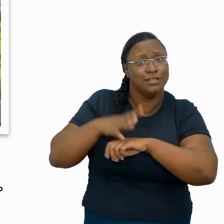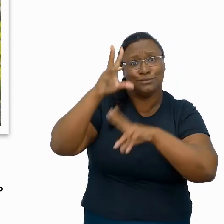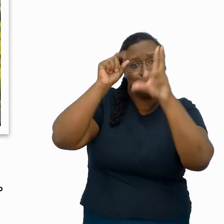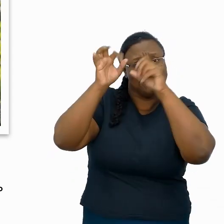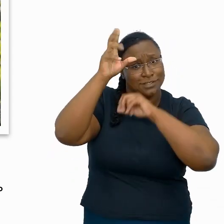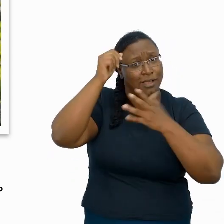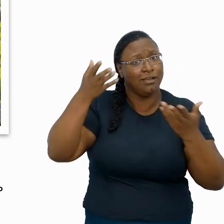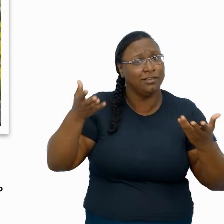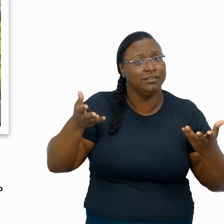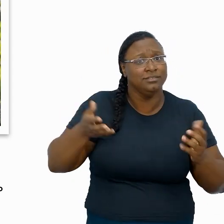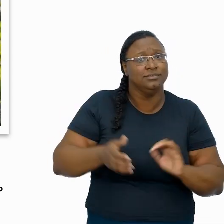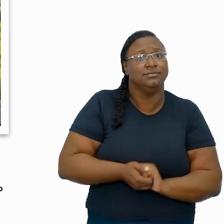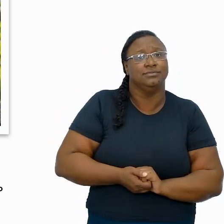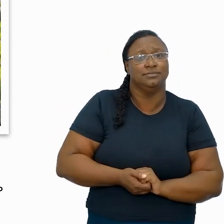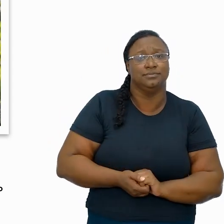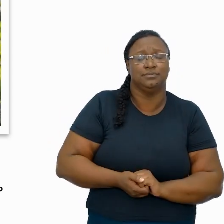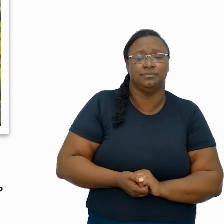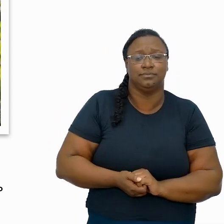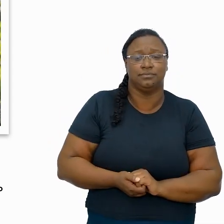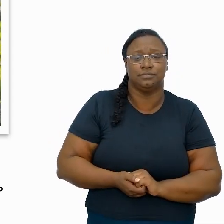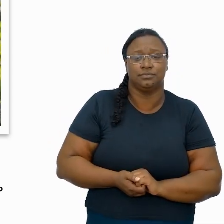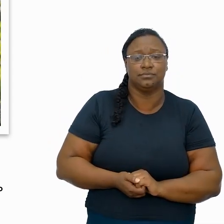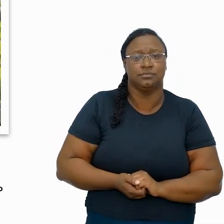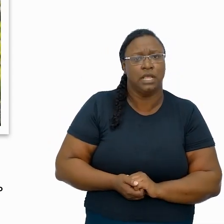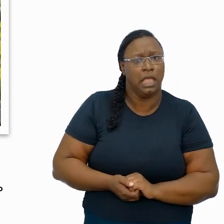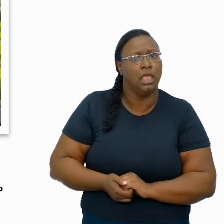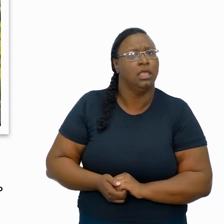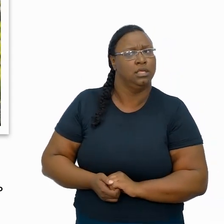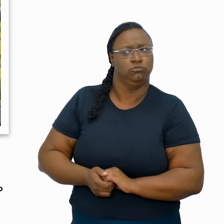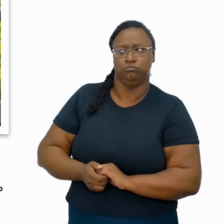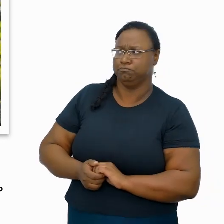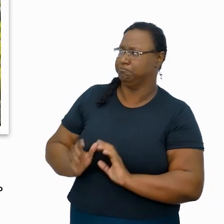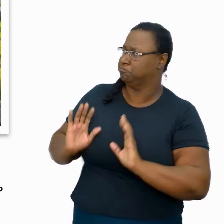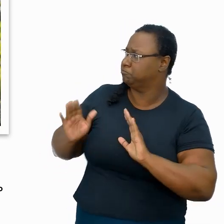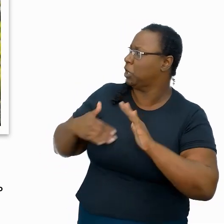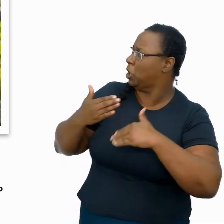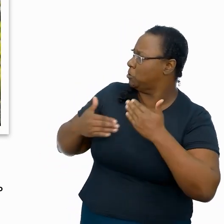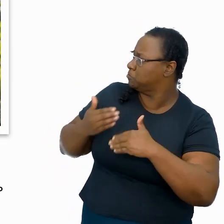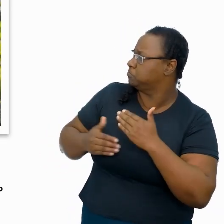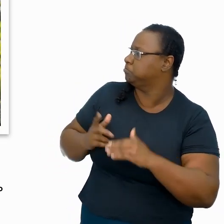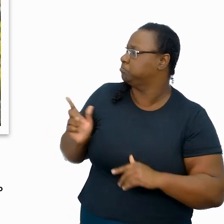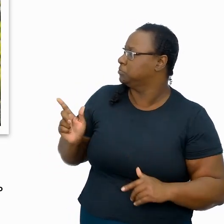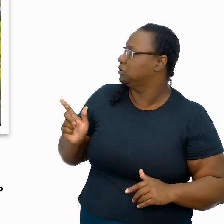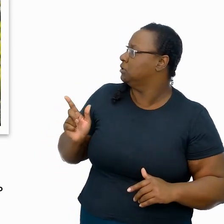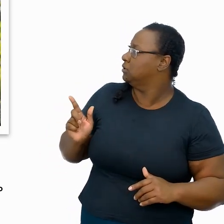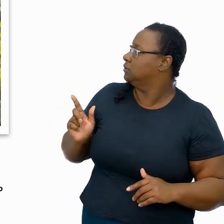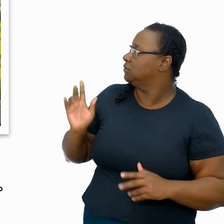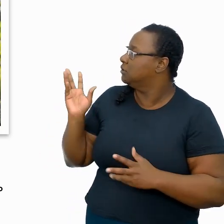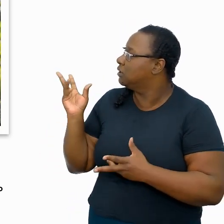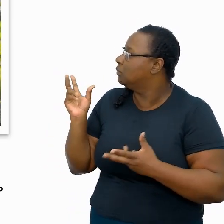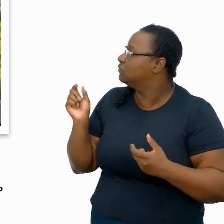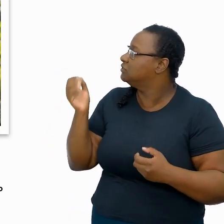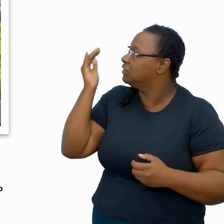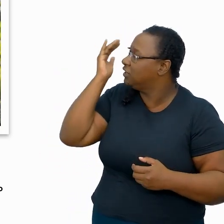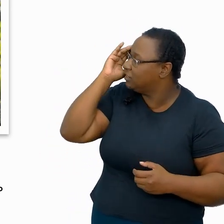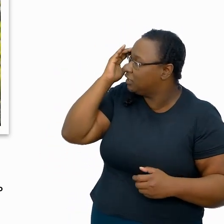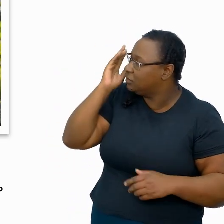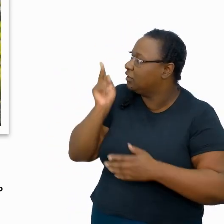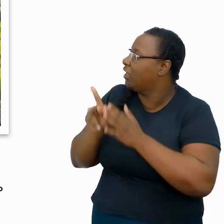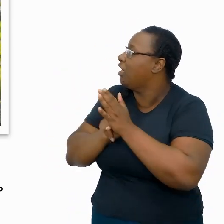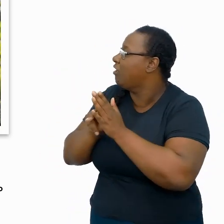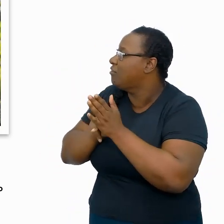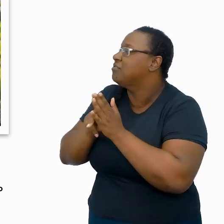aprendizagem. Eles estão ativamente, né, buscando entender, compreender,